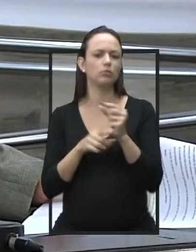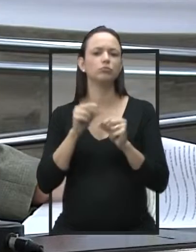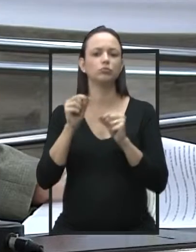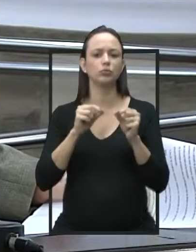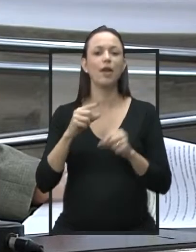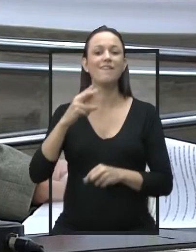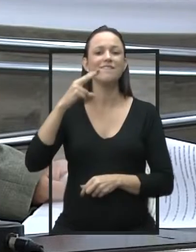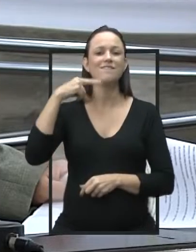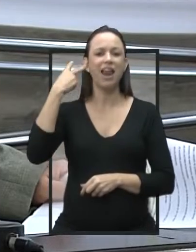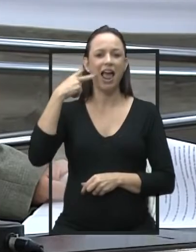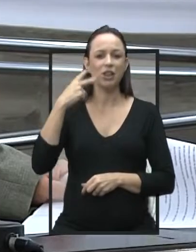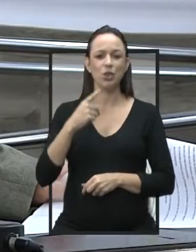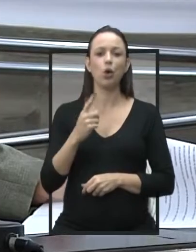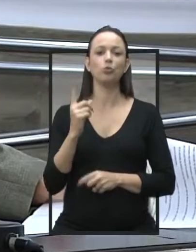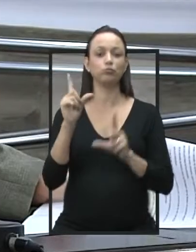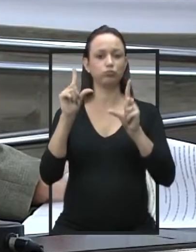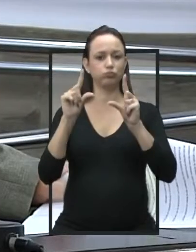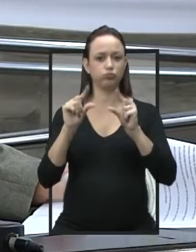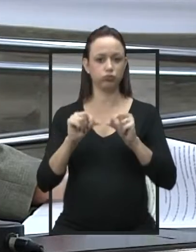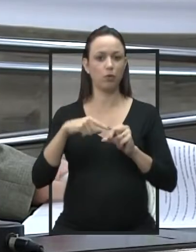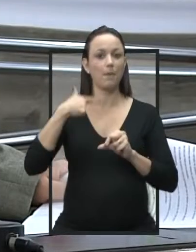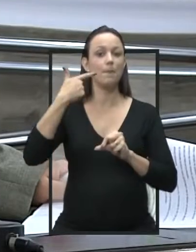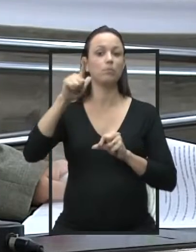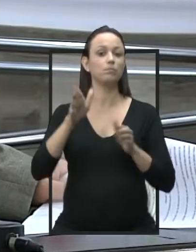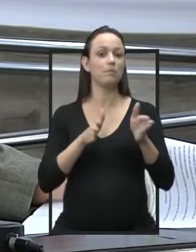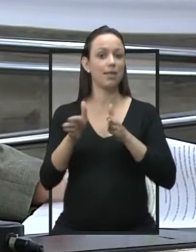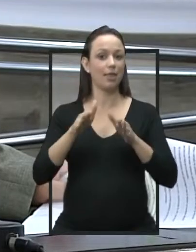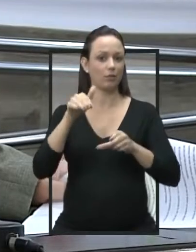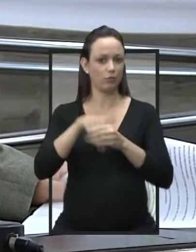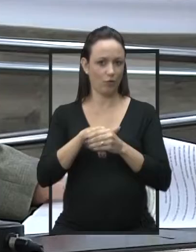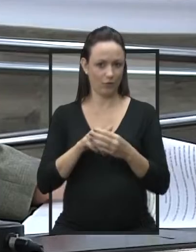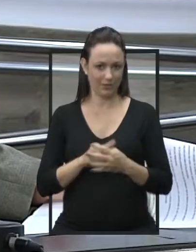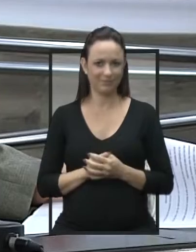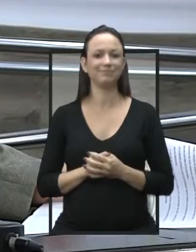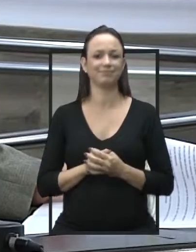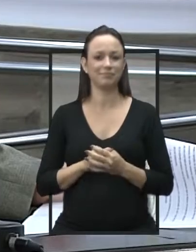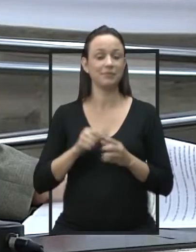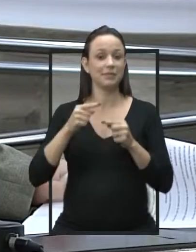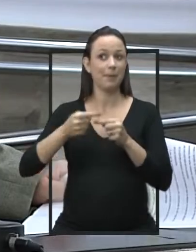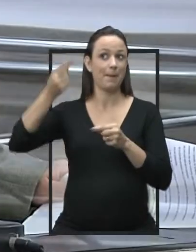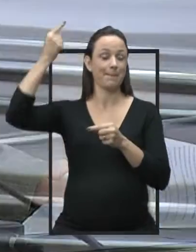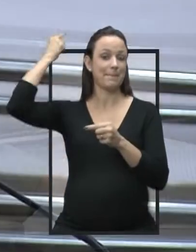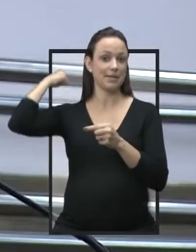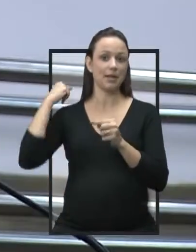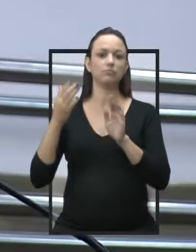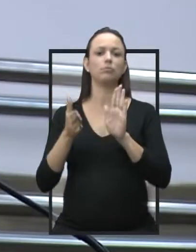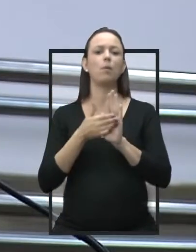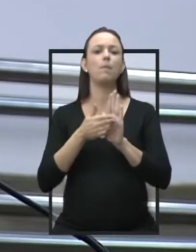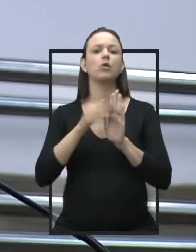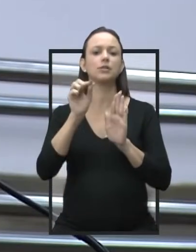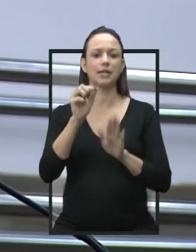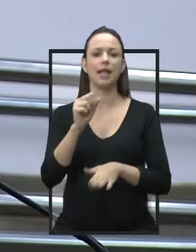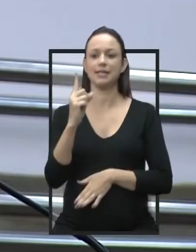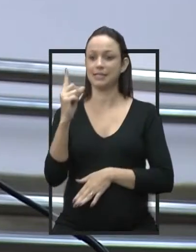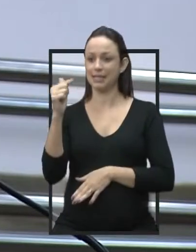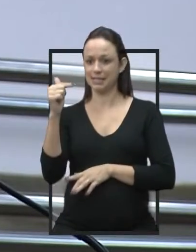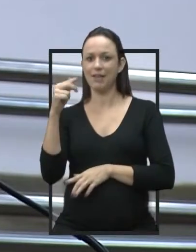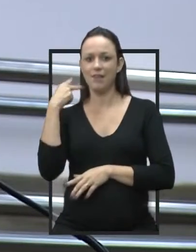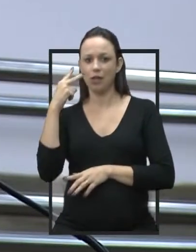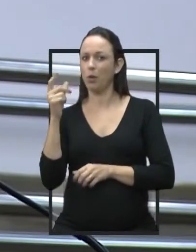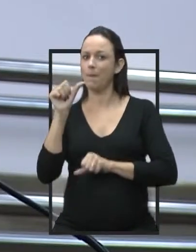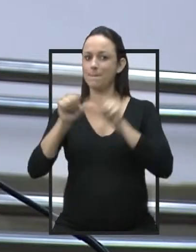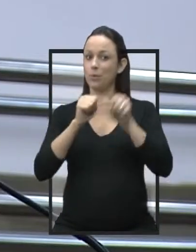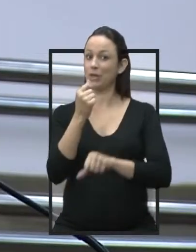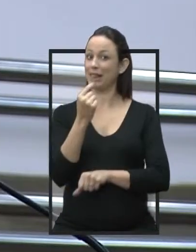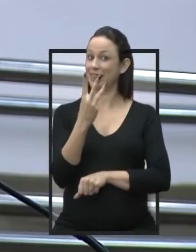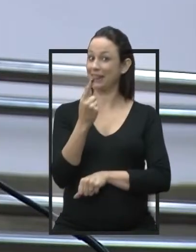reduzir o número de vereadores para o próximo mandato na semana passada a proposta de redução era de 17 para